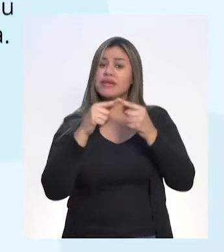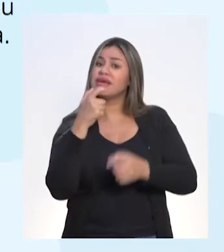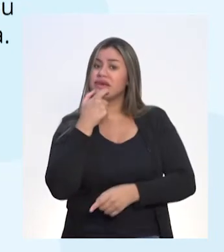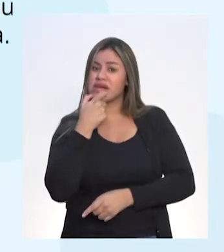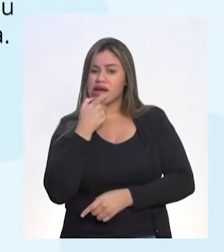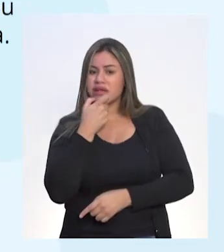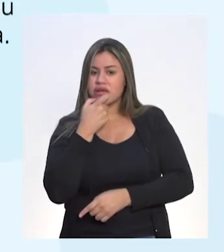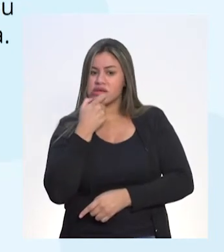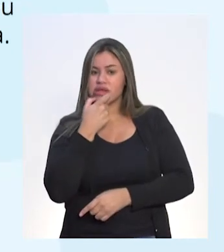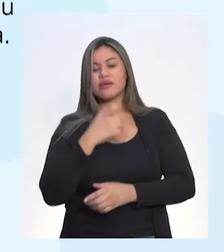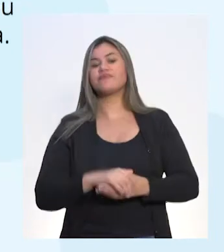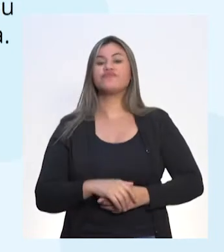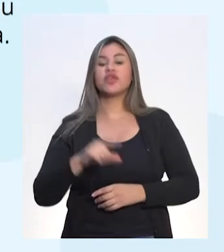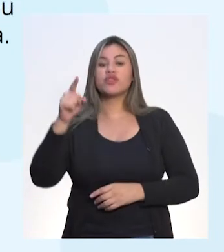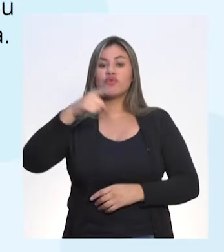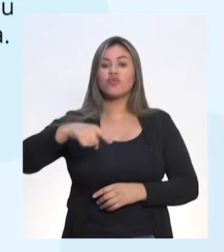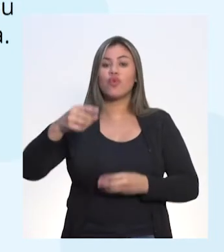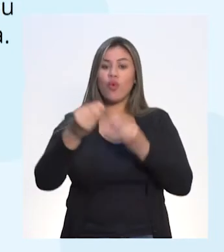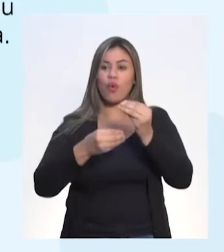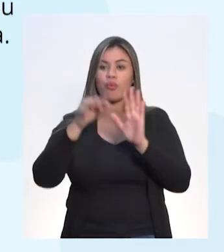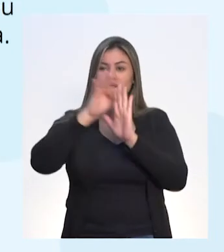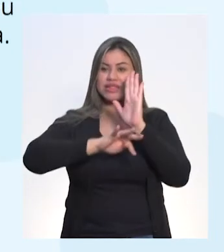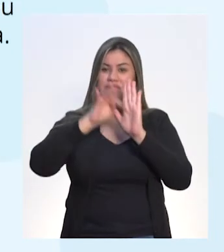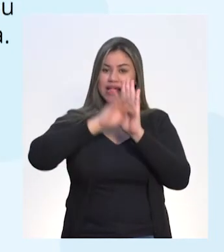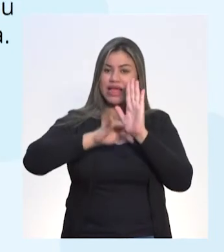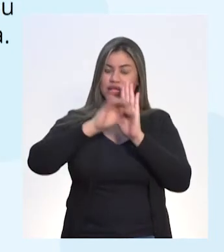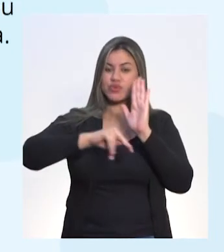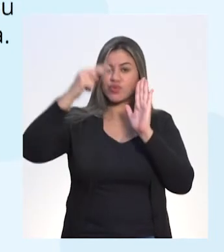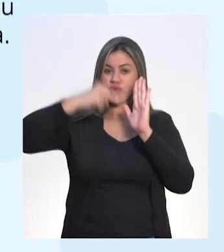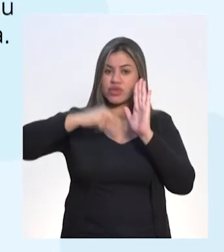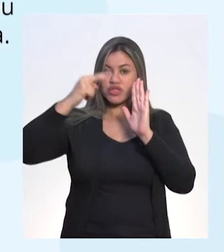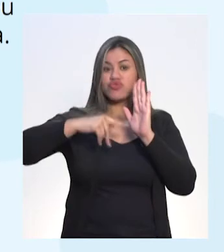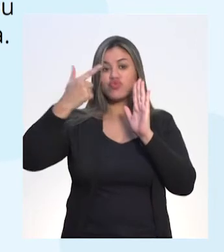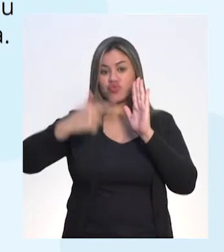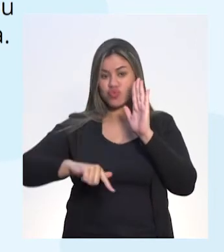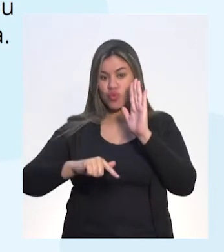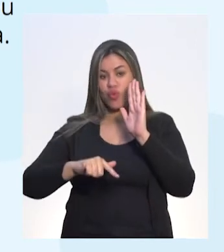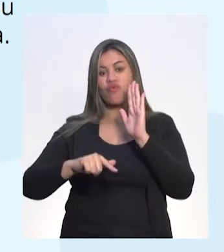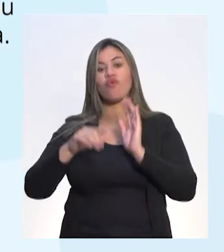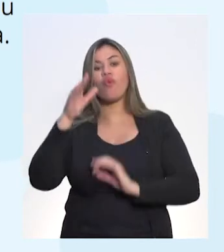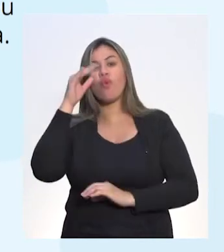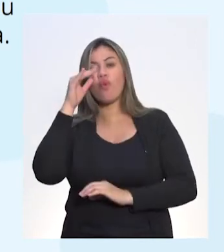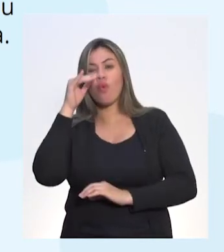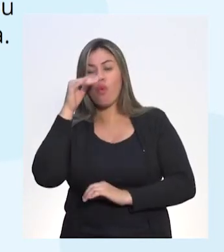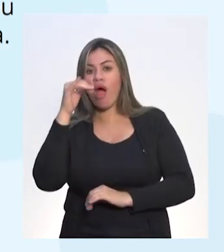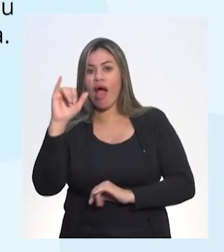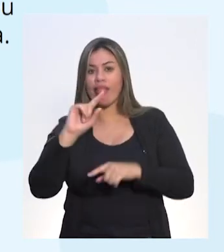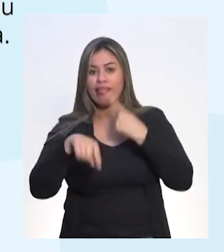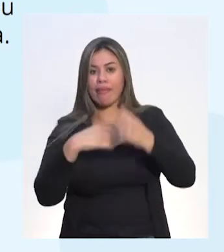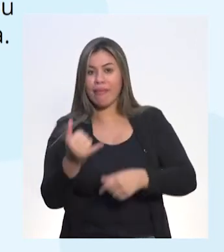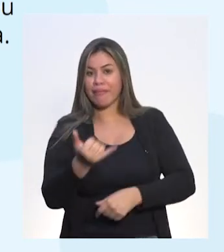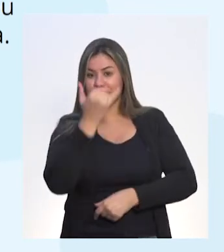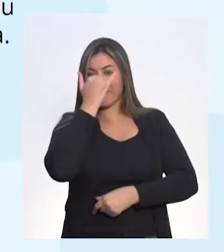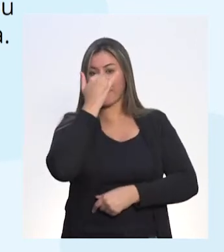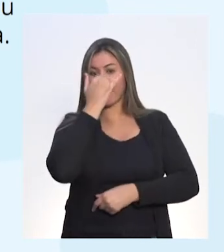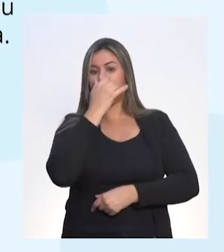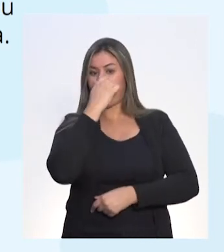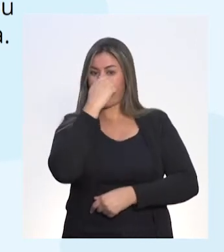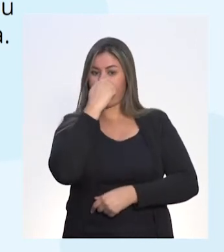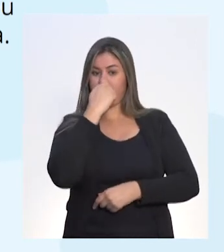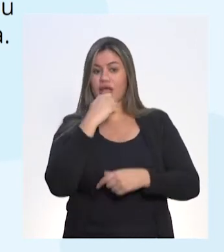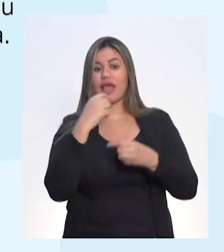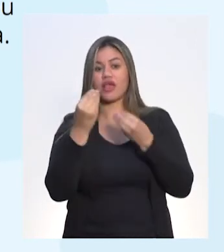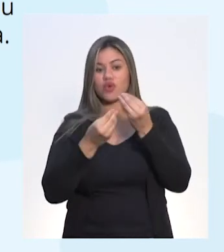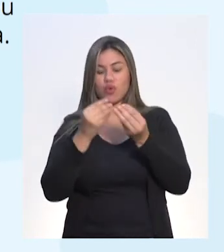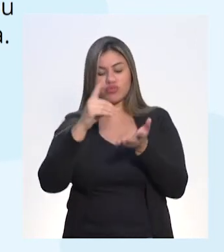vai fazer, então? Vocês vão reler aquele texto lá da Curiosidade Mata e, com o auxílio de um dicionário, vocês vão realizar no caderno de